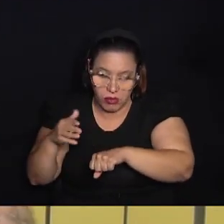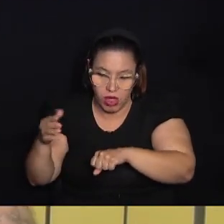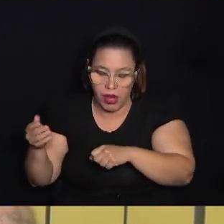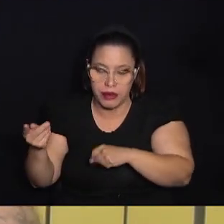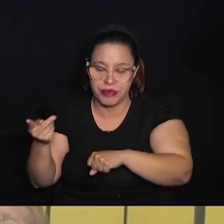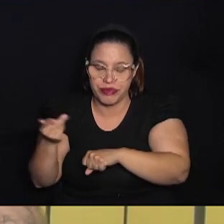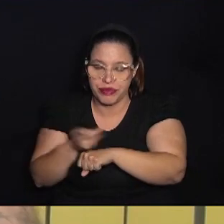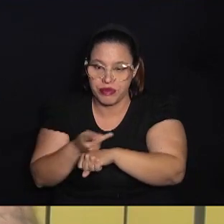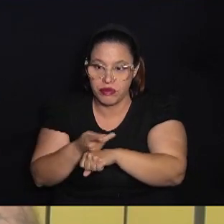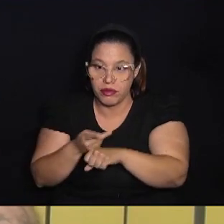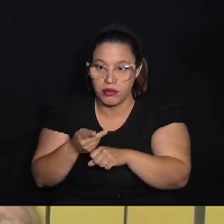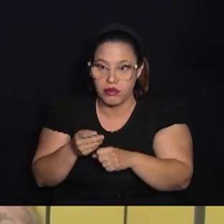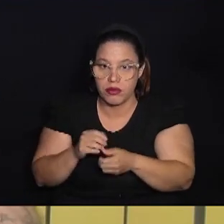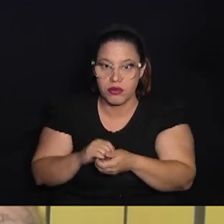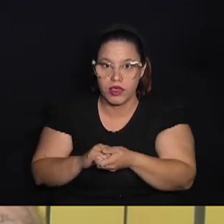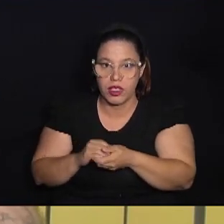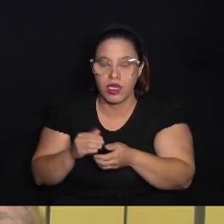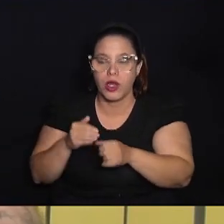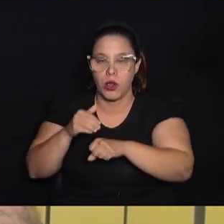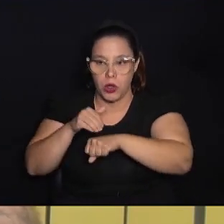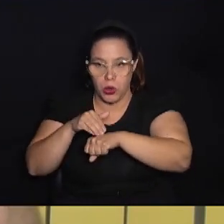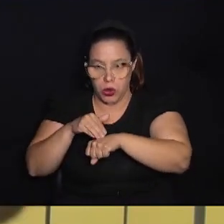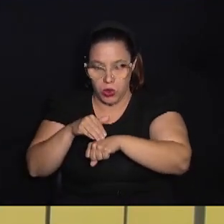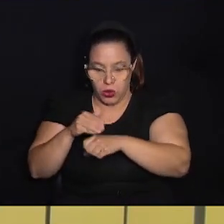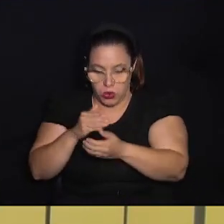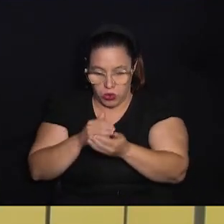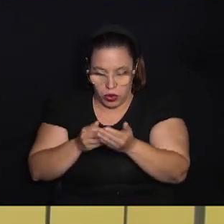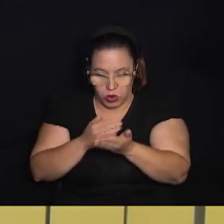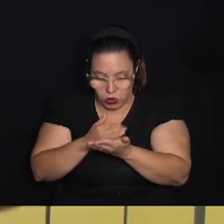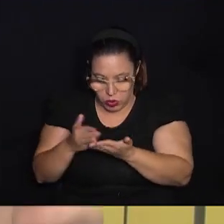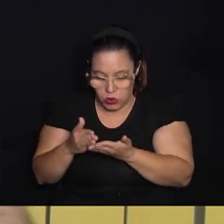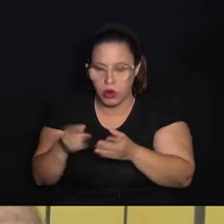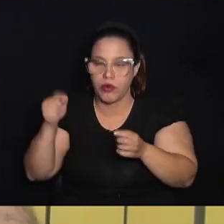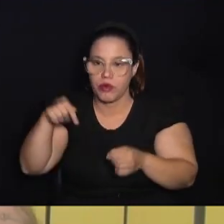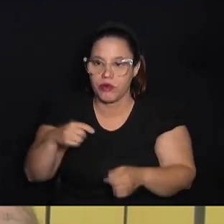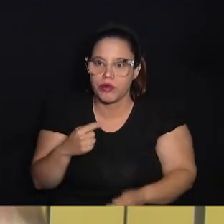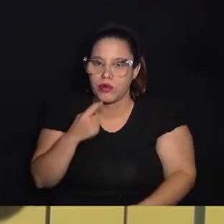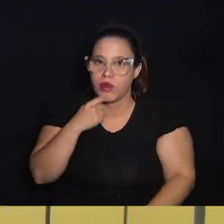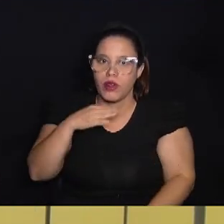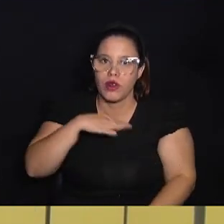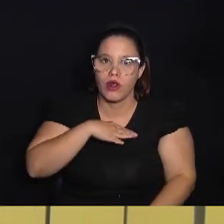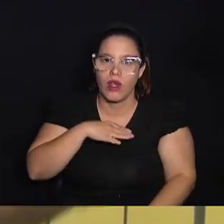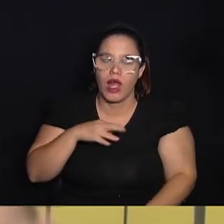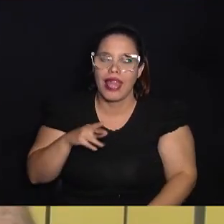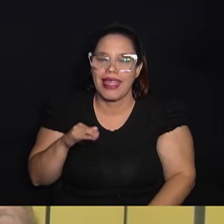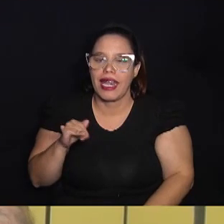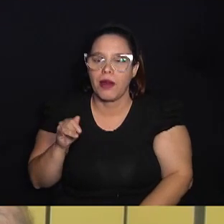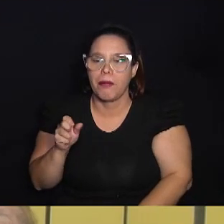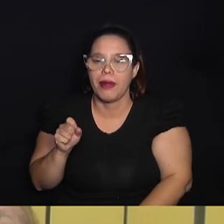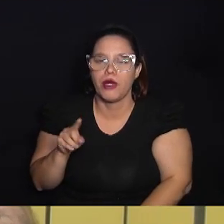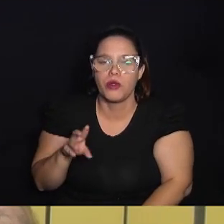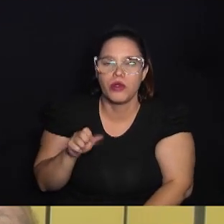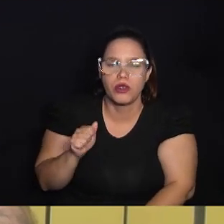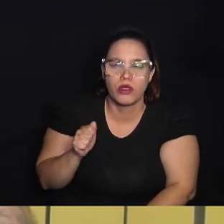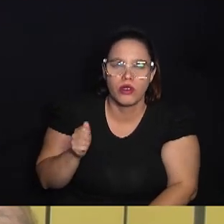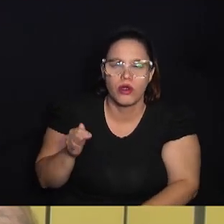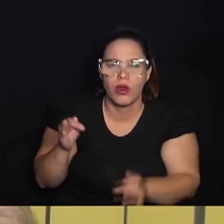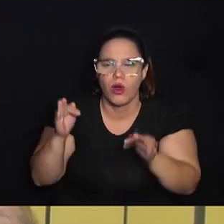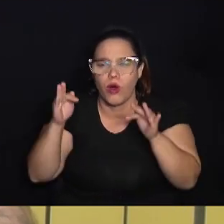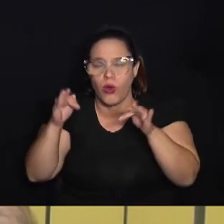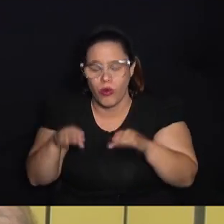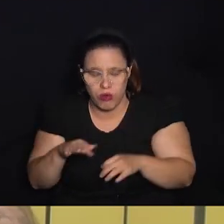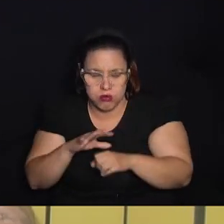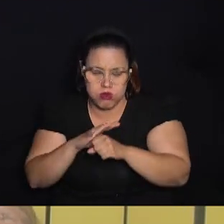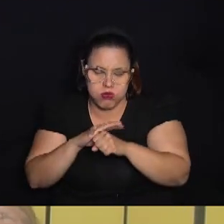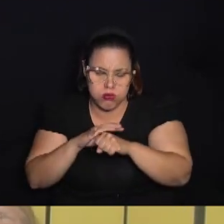caminho mas ele começou aqui em Campinas eh a partir de uma coisa meio terapêutica né a gente vivendo aquele final da